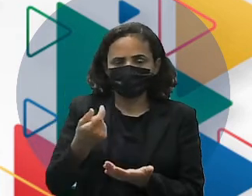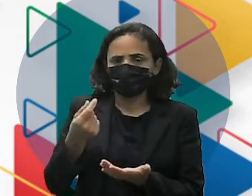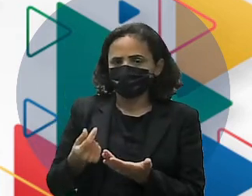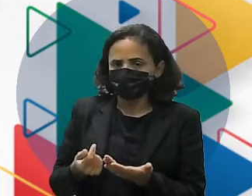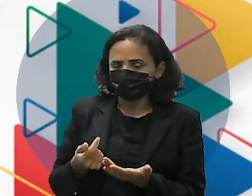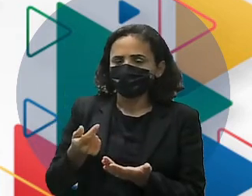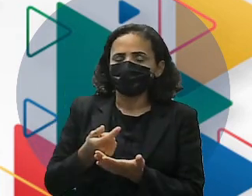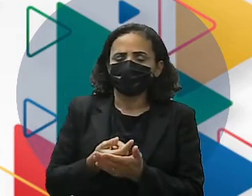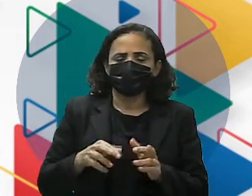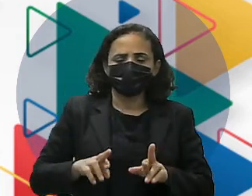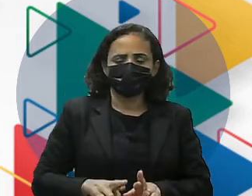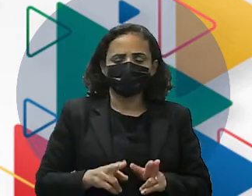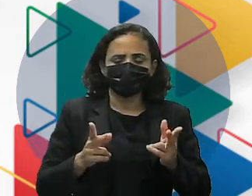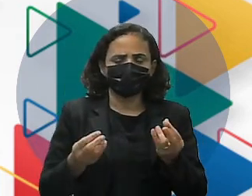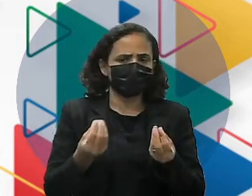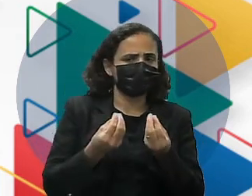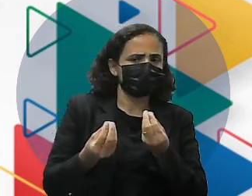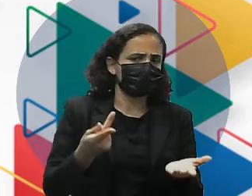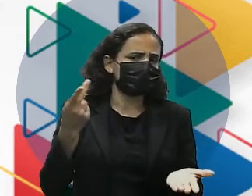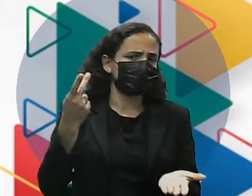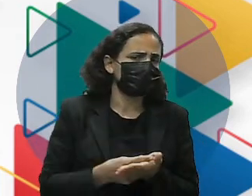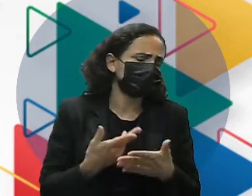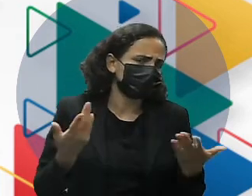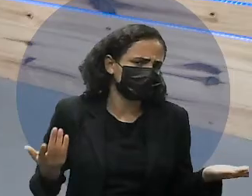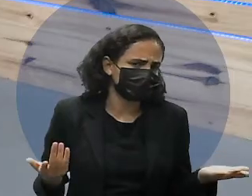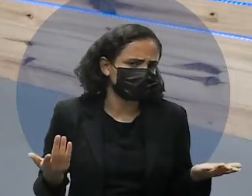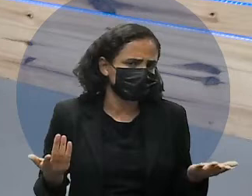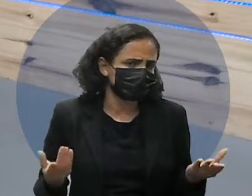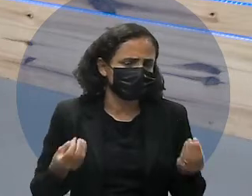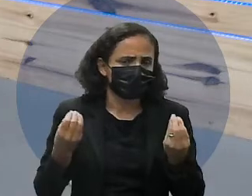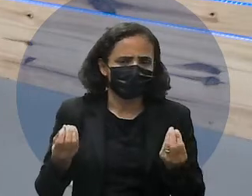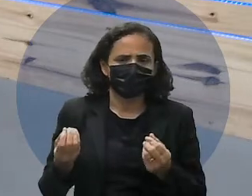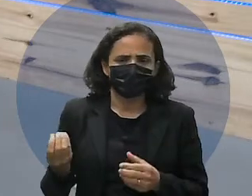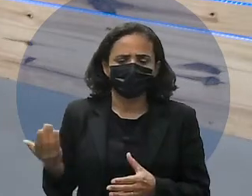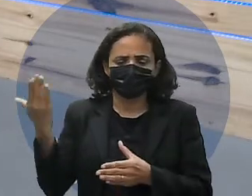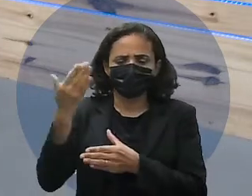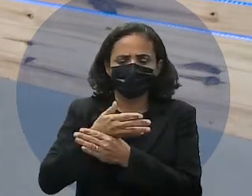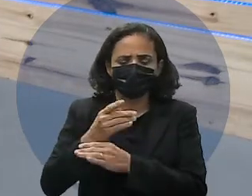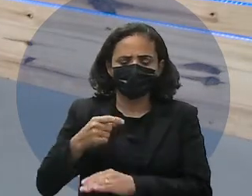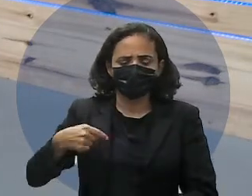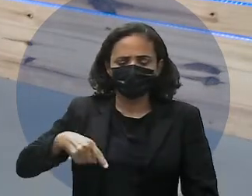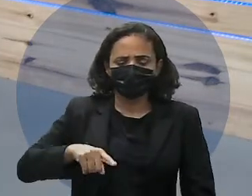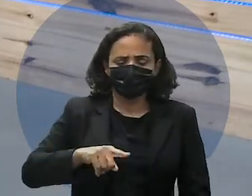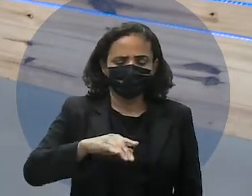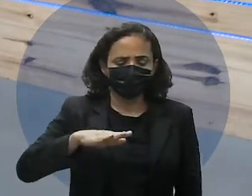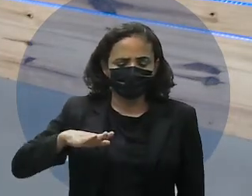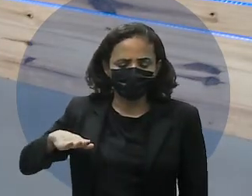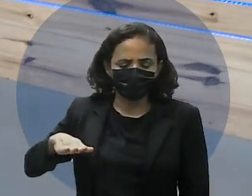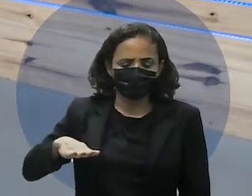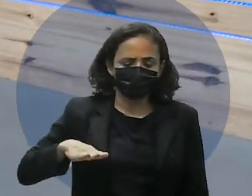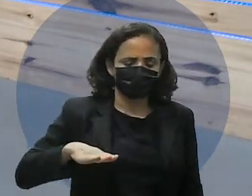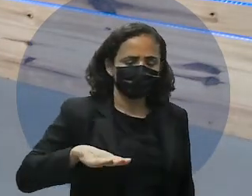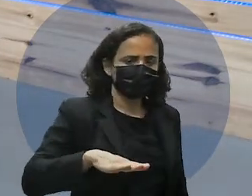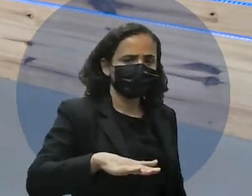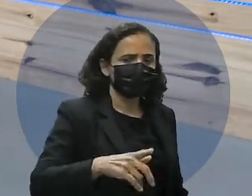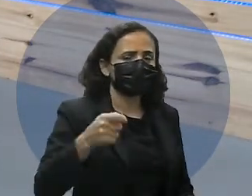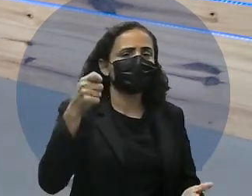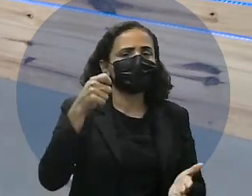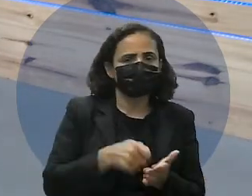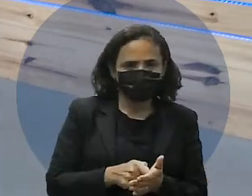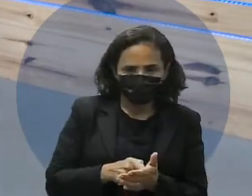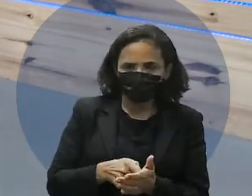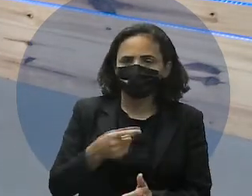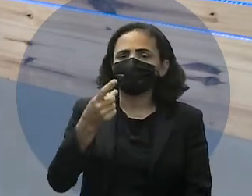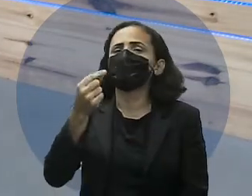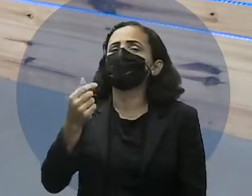grandezas inversamente proporcionais. Ô Robertão, se eu estou num táxi, se eu andar 10 quilômetros, eu vou pagar um certo valor,